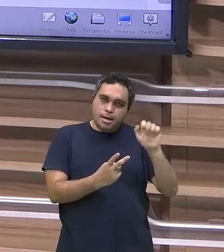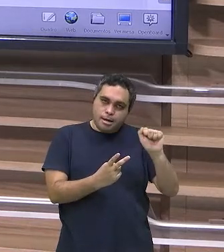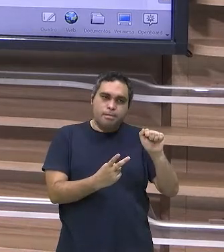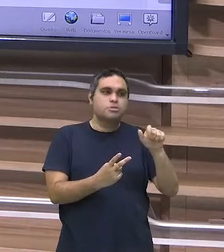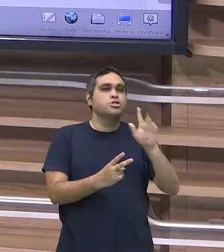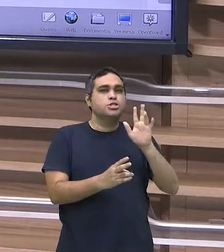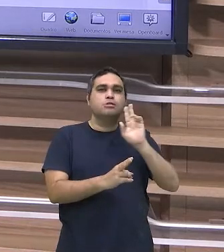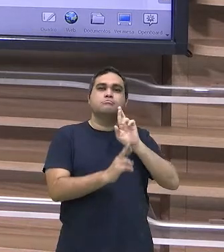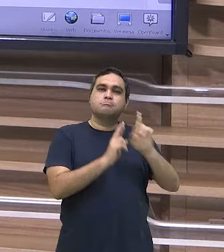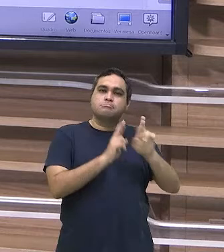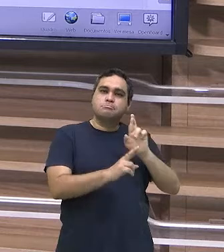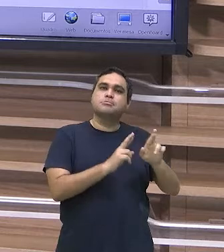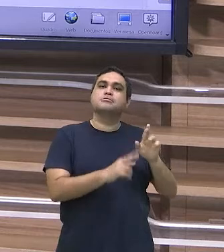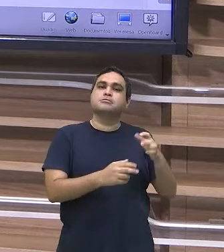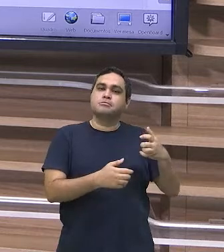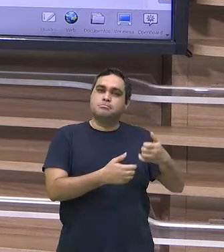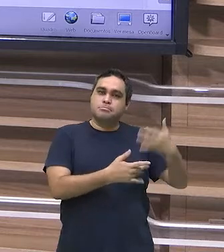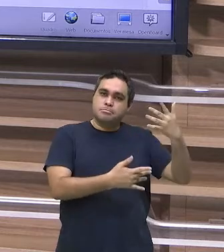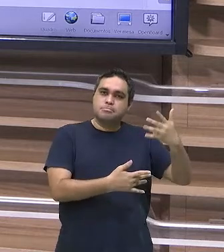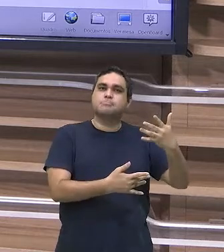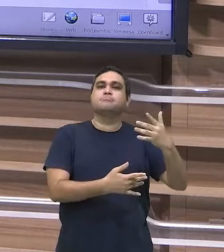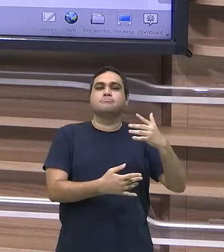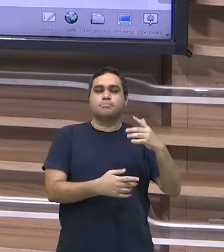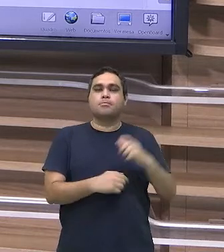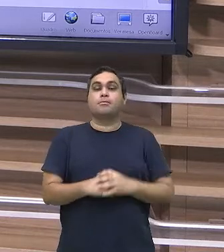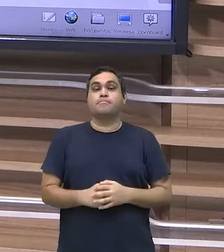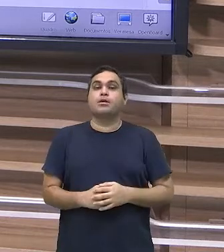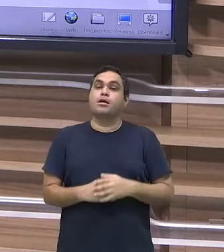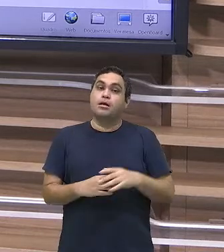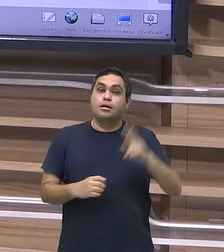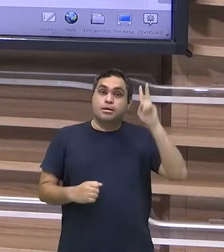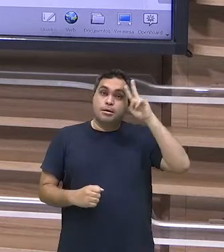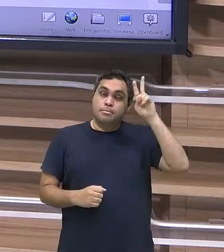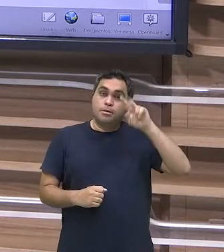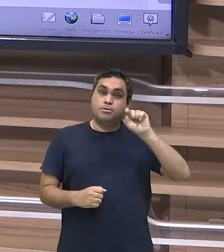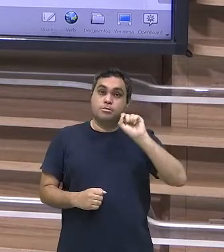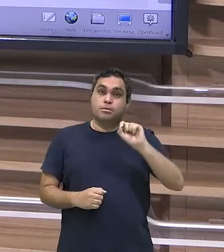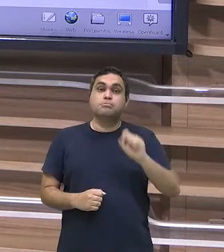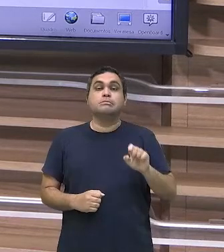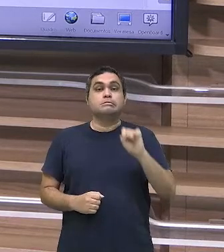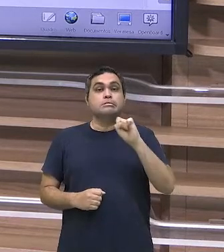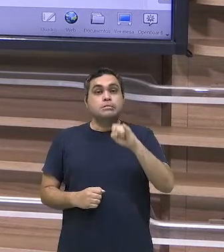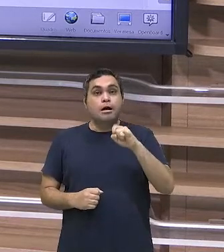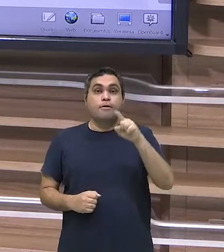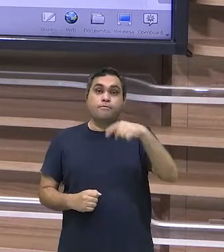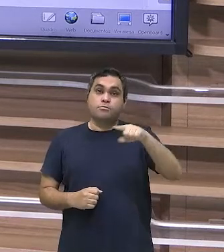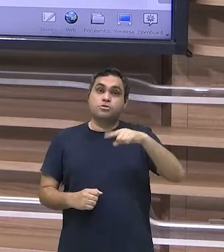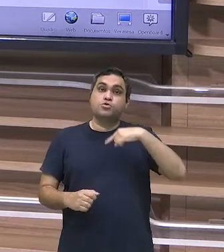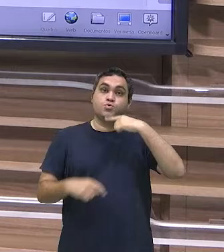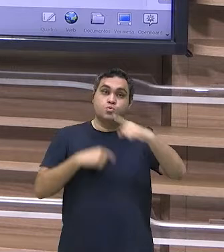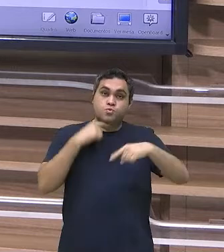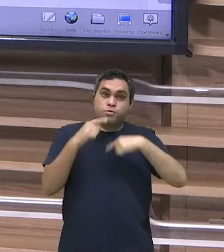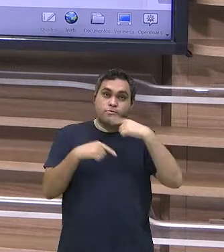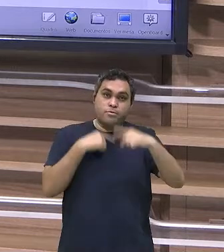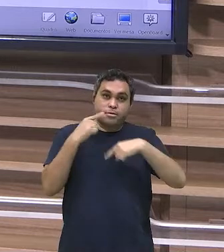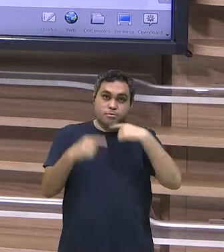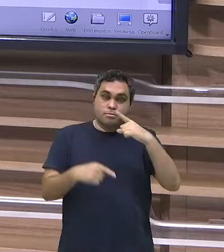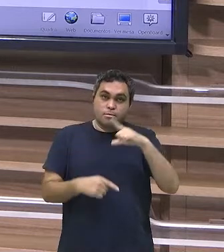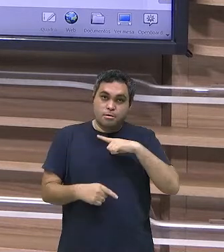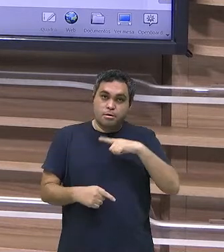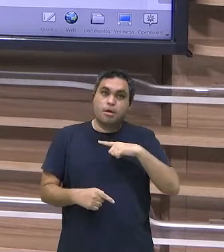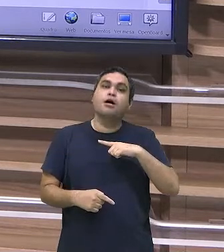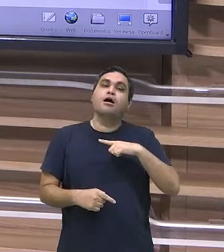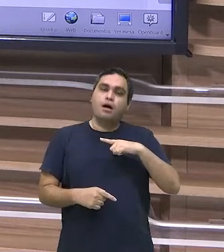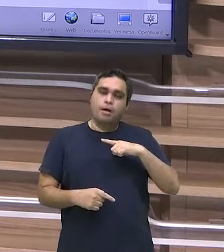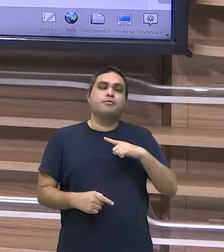aí com a gente da nossa interatividade aí pelo chat. Lembrando também, gente, que se vocês tiverem alguma dúvida, tem os